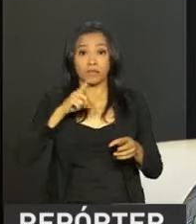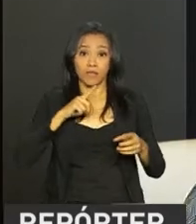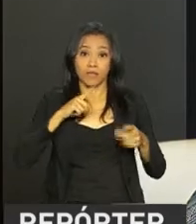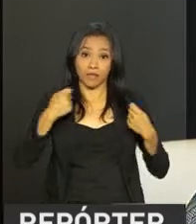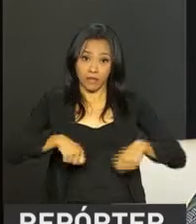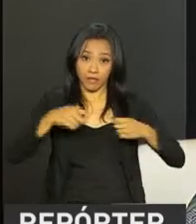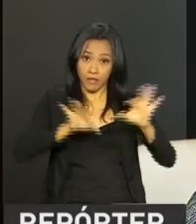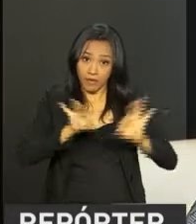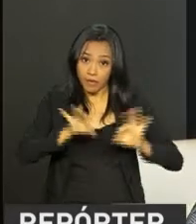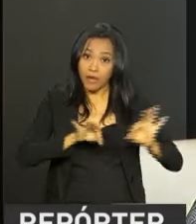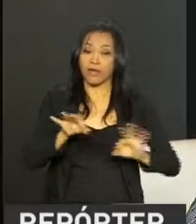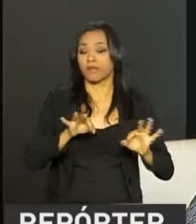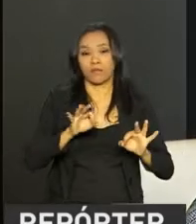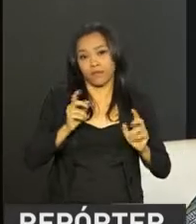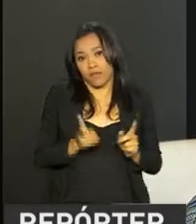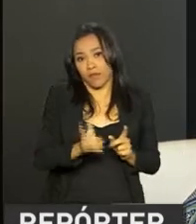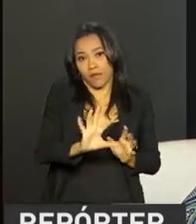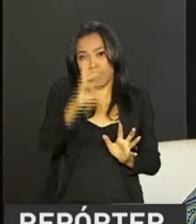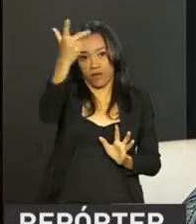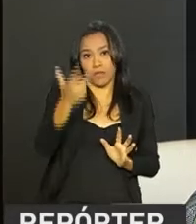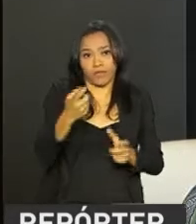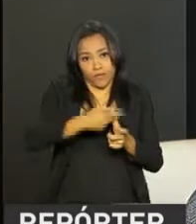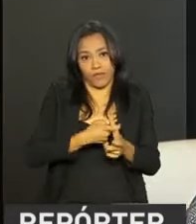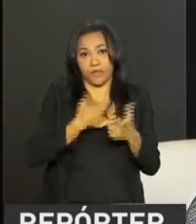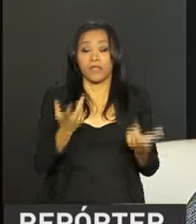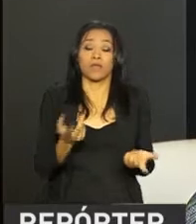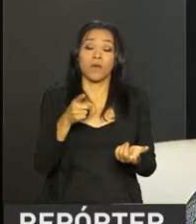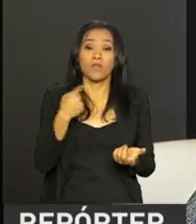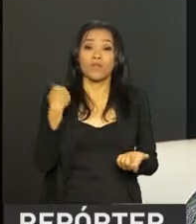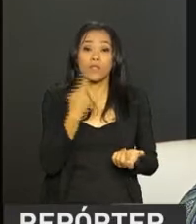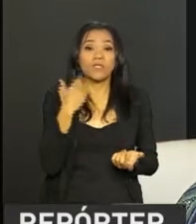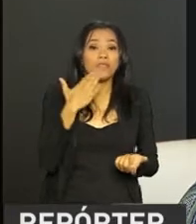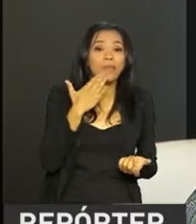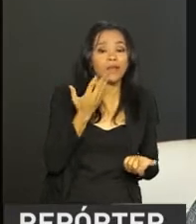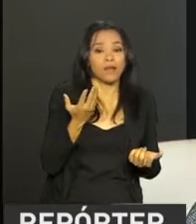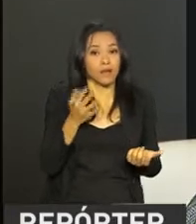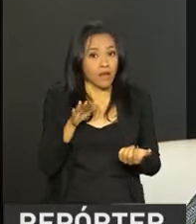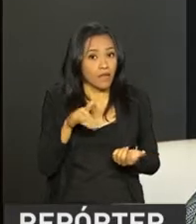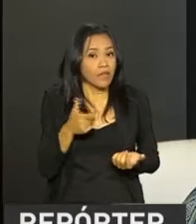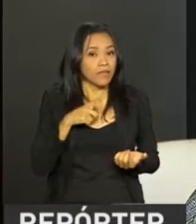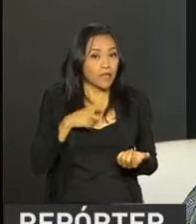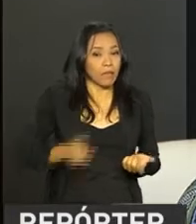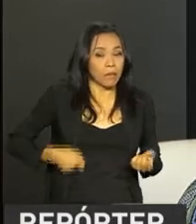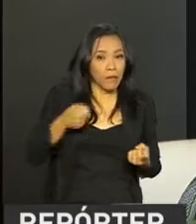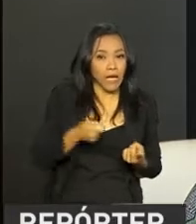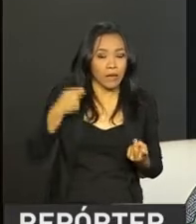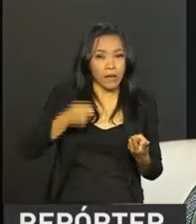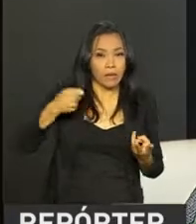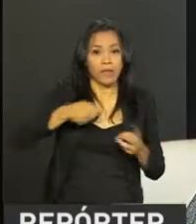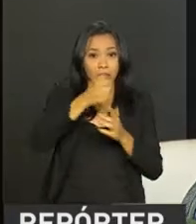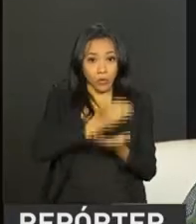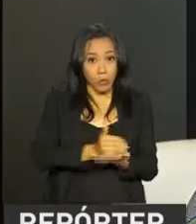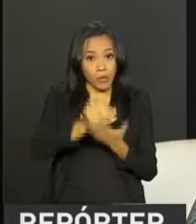porque elas sempre estão aí. Então, o interessante é fazer prevenções. É saber que, como a gente vai ter essas despesas sempre no início do